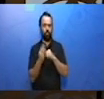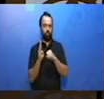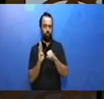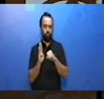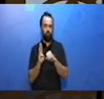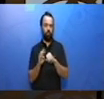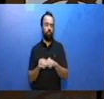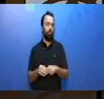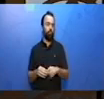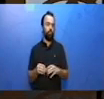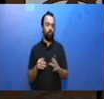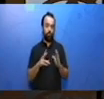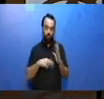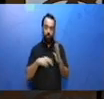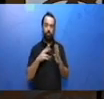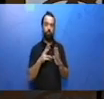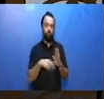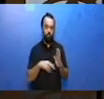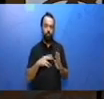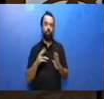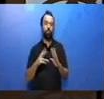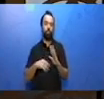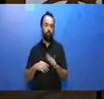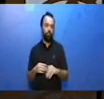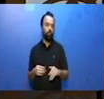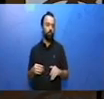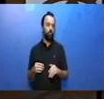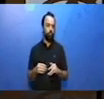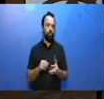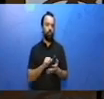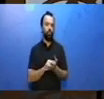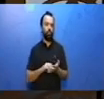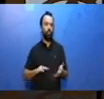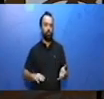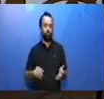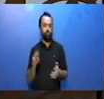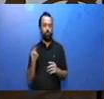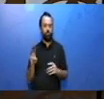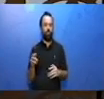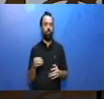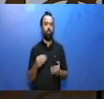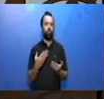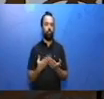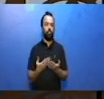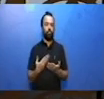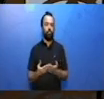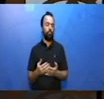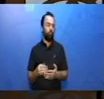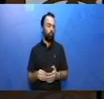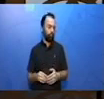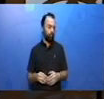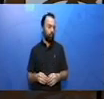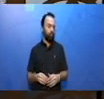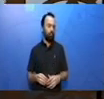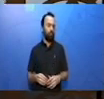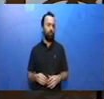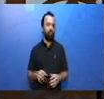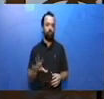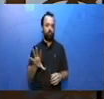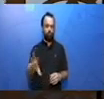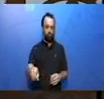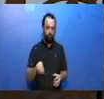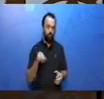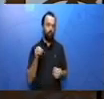conhecer, ler as páginas 116 e 117, atividade 3 e as tarefas. Então vamos lá, pegue a